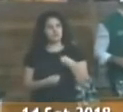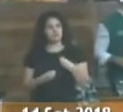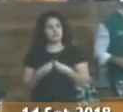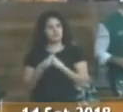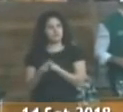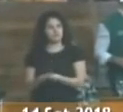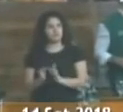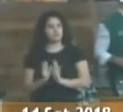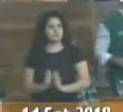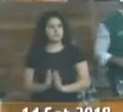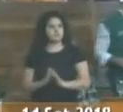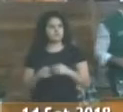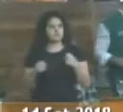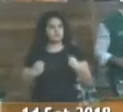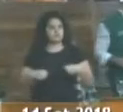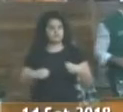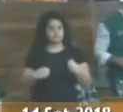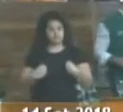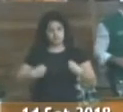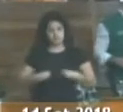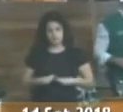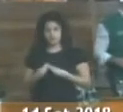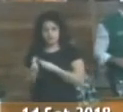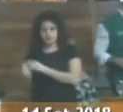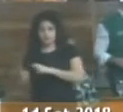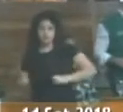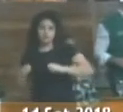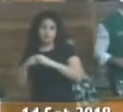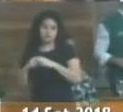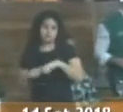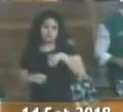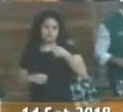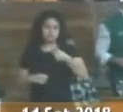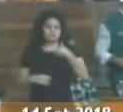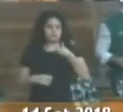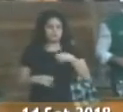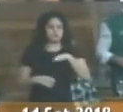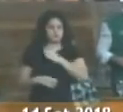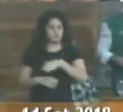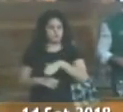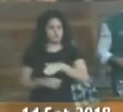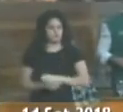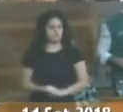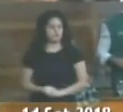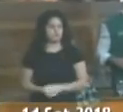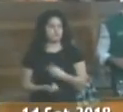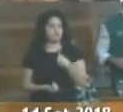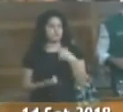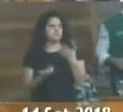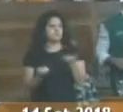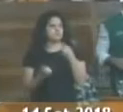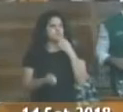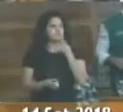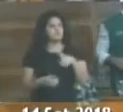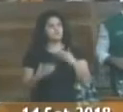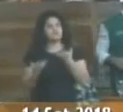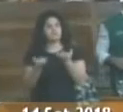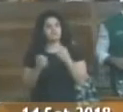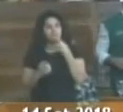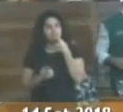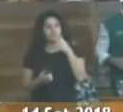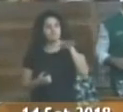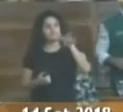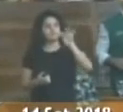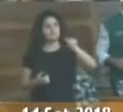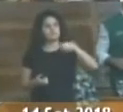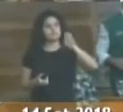oportunidade, nós temos que entregar o plenário aqui às 16h30. Então, eu quero só pedir o seguinte, quem quiser falar, o Jefferson